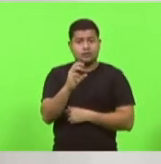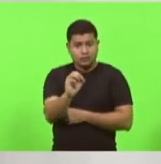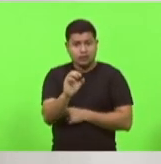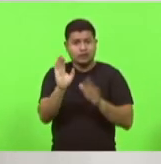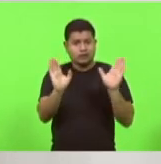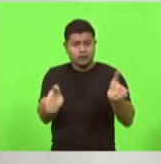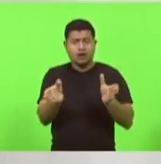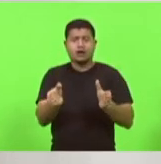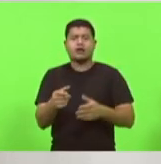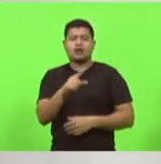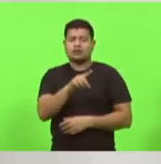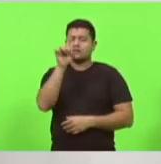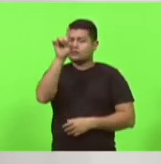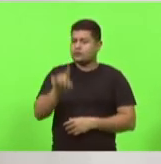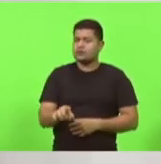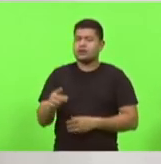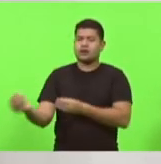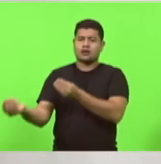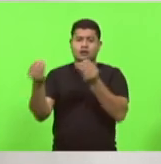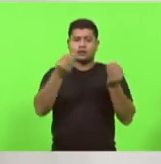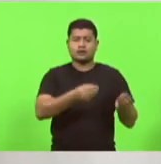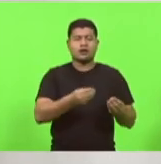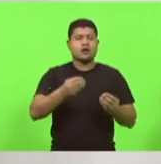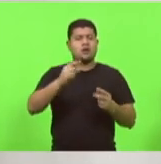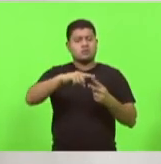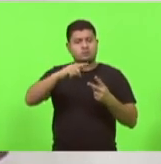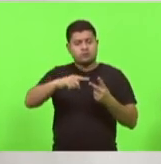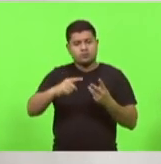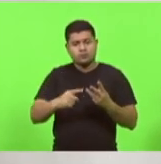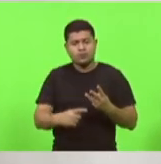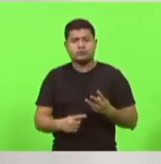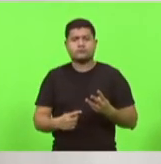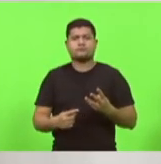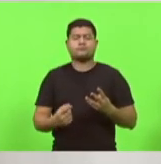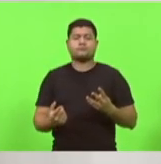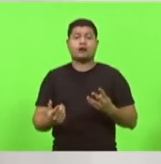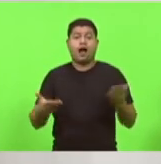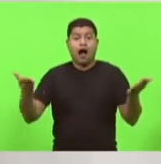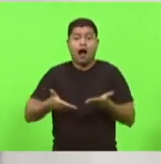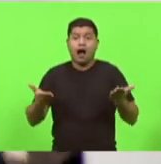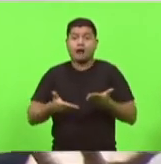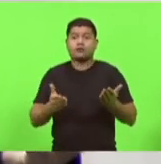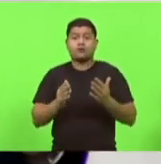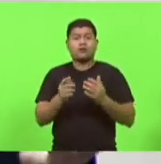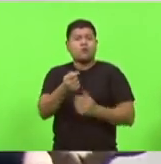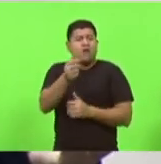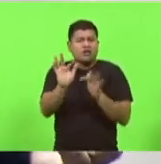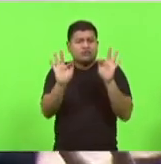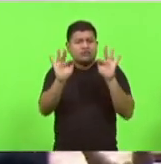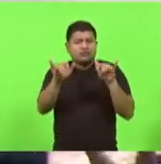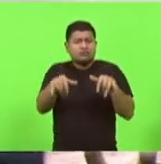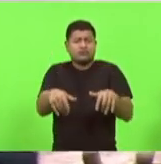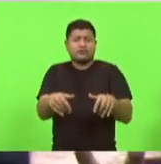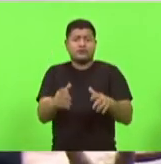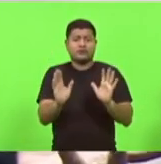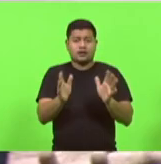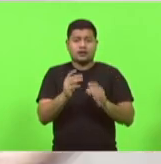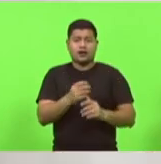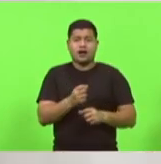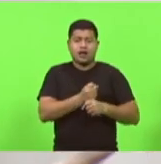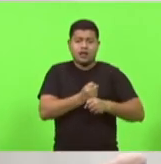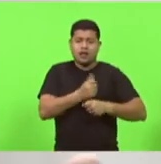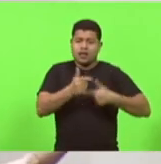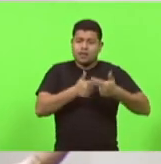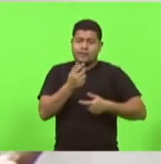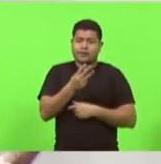você tem direito a receber isso, isso, isso. Aí agora, no finalzinho dos 30 anos,